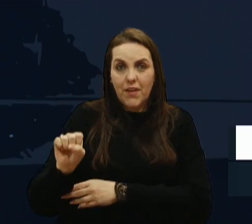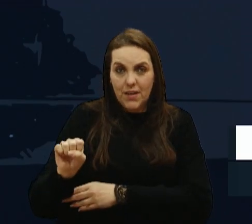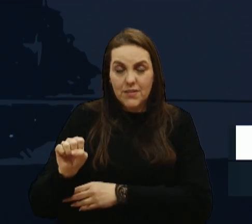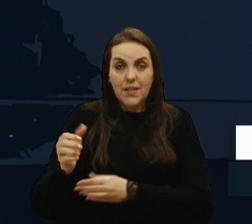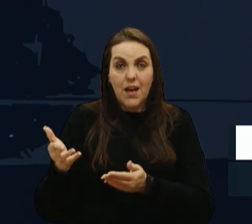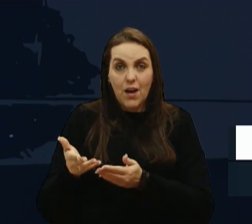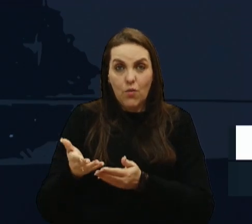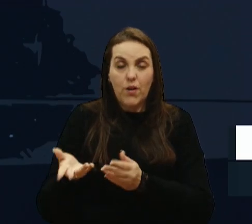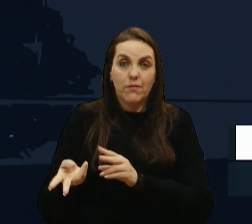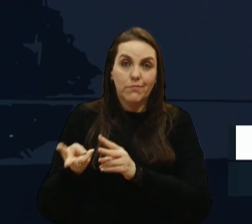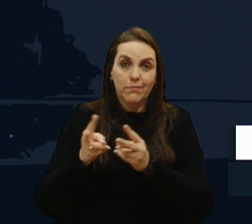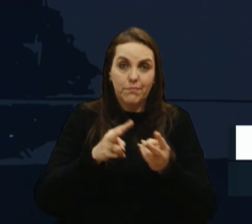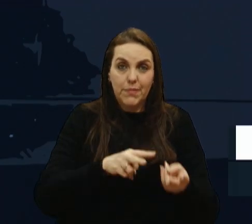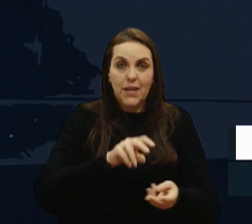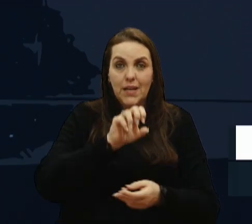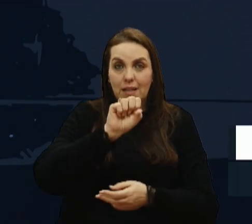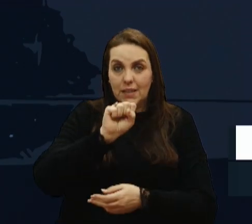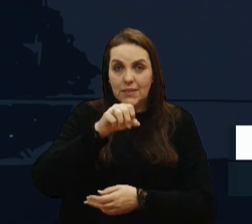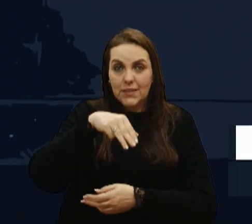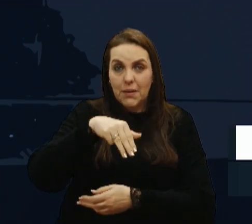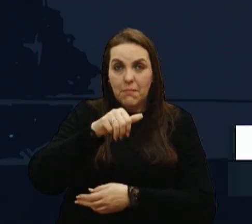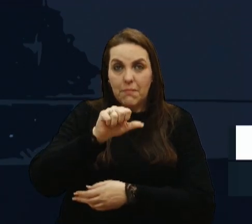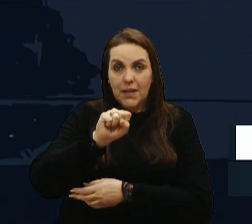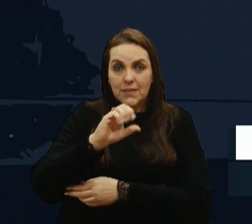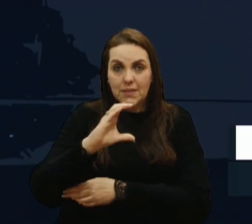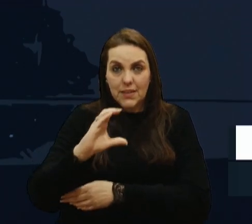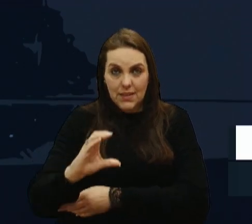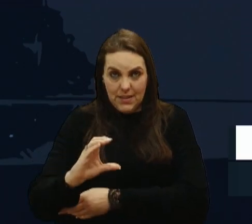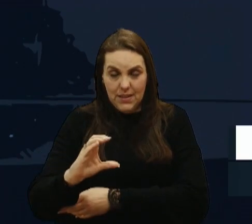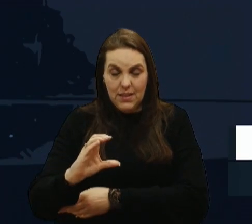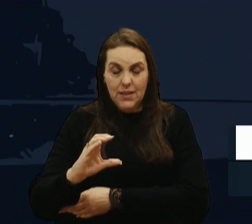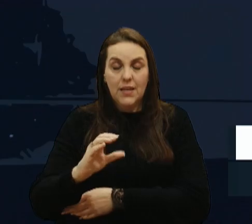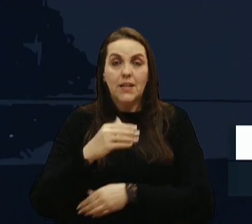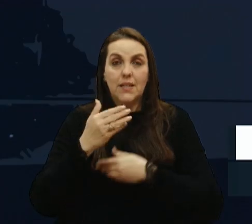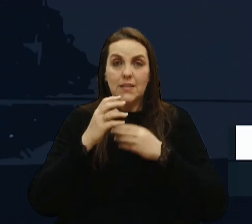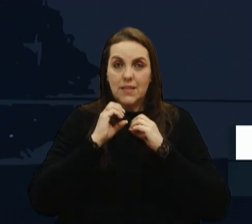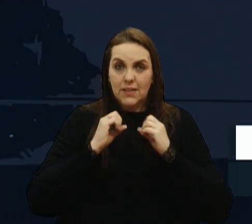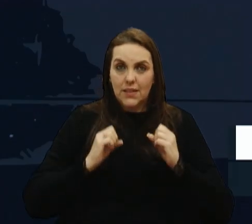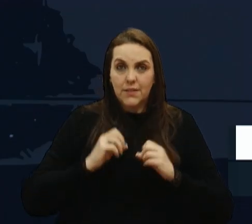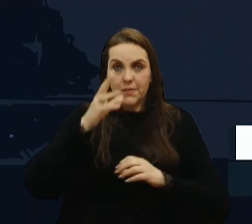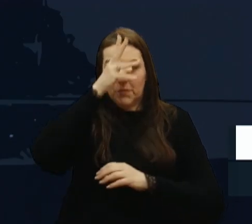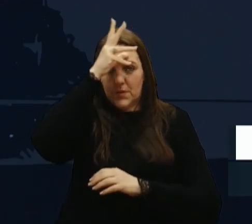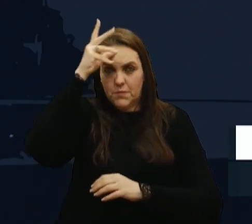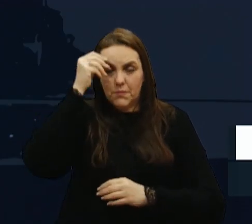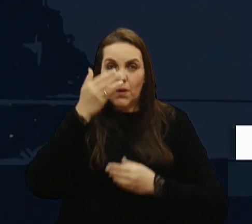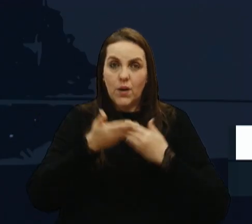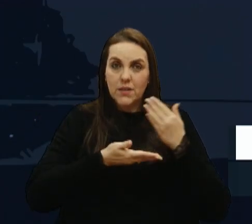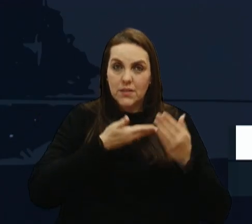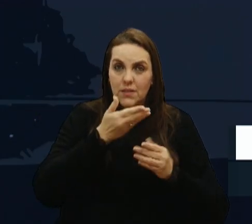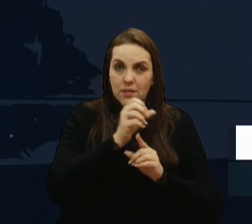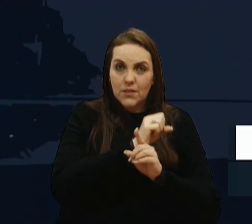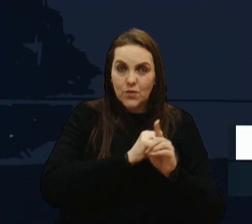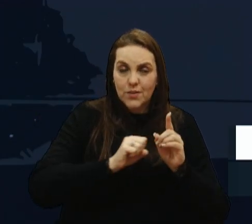em SMASC, Secretaria Municipal de Assistência Social e Cidadania. Inclusive